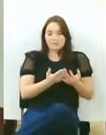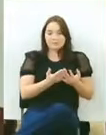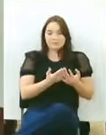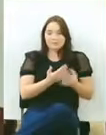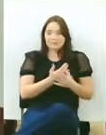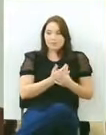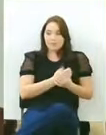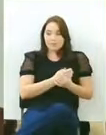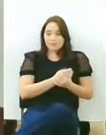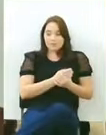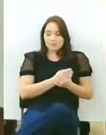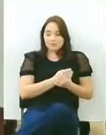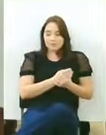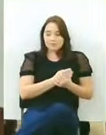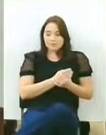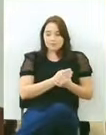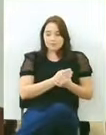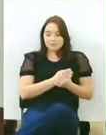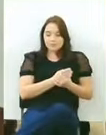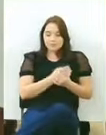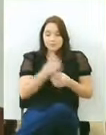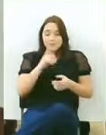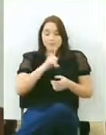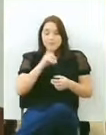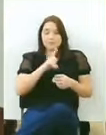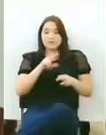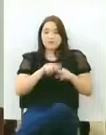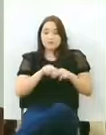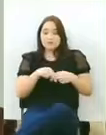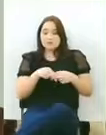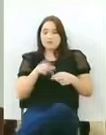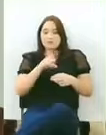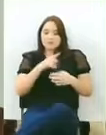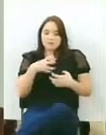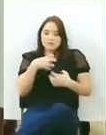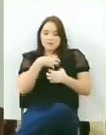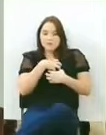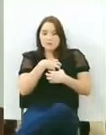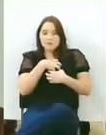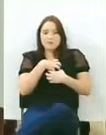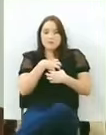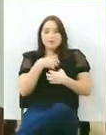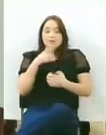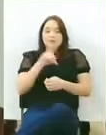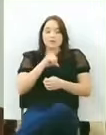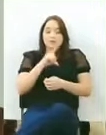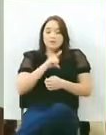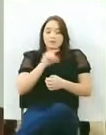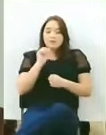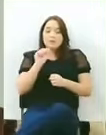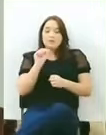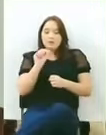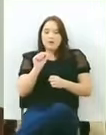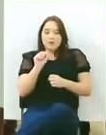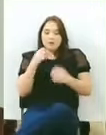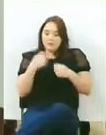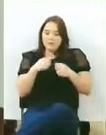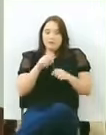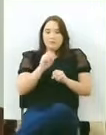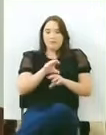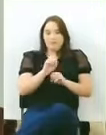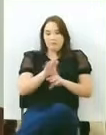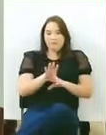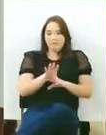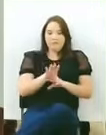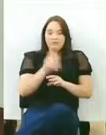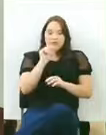ele participou de tudo. E é por isso que ele se sente e se vê credenciado para ensinar sobre